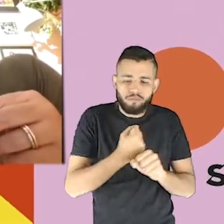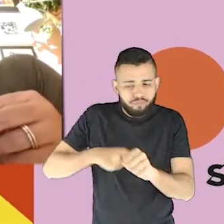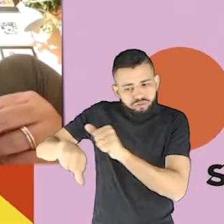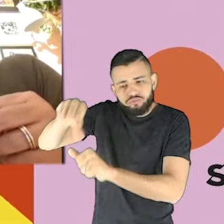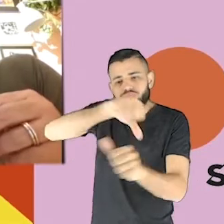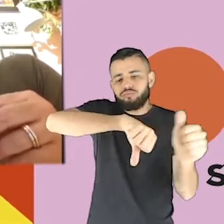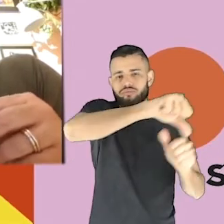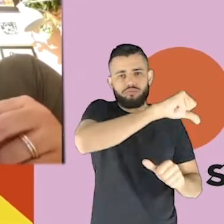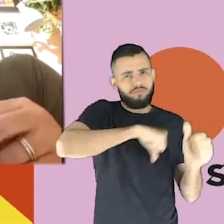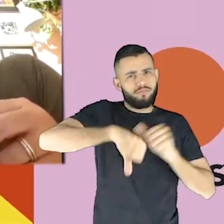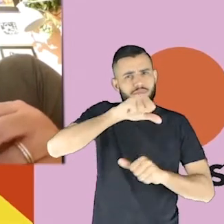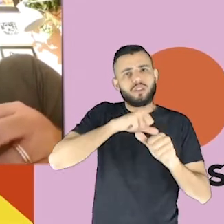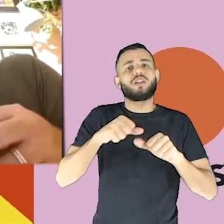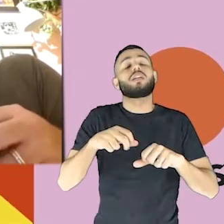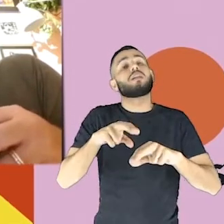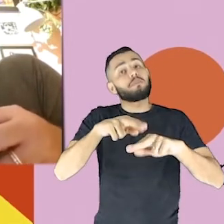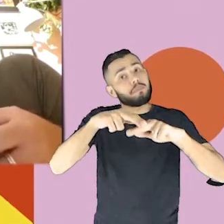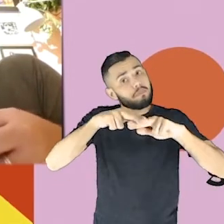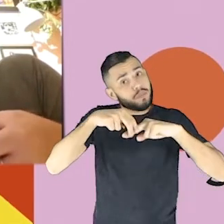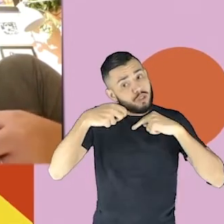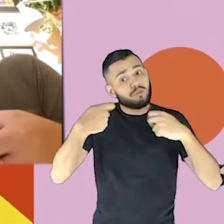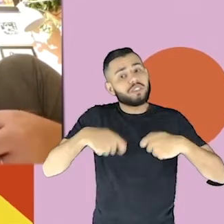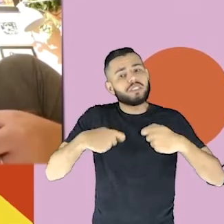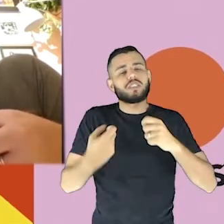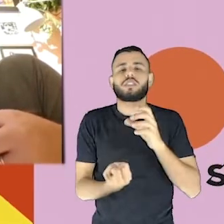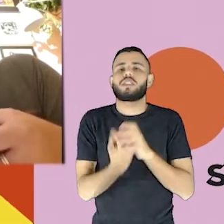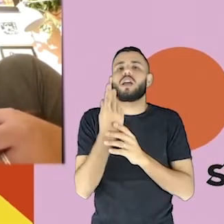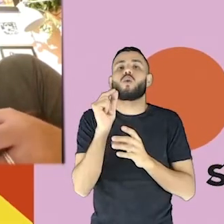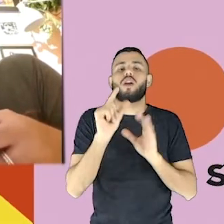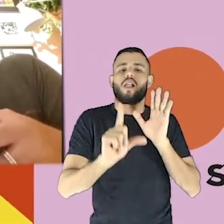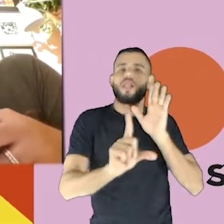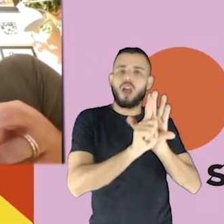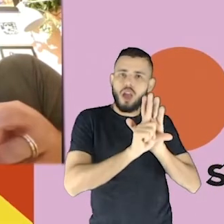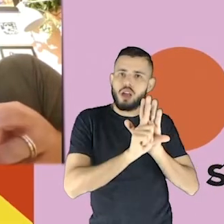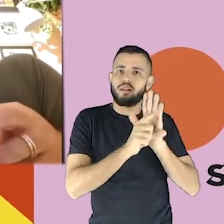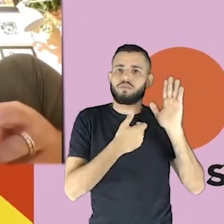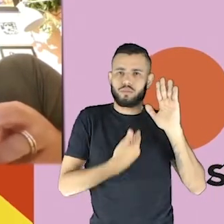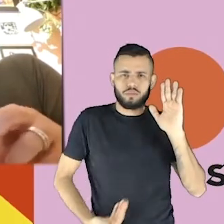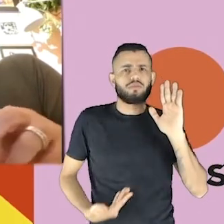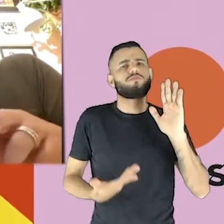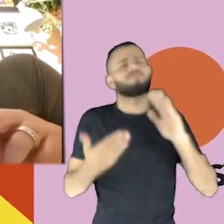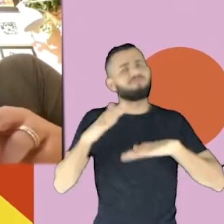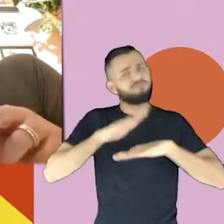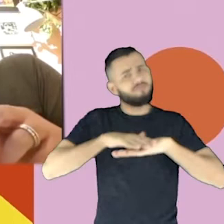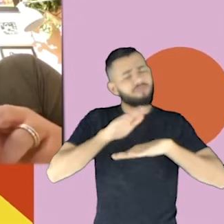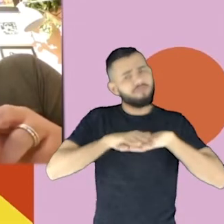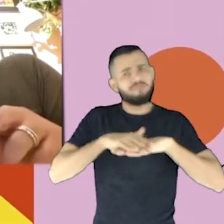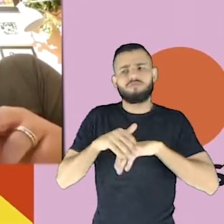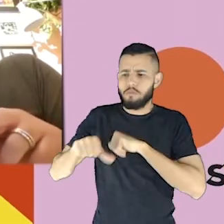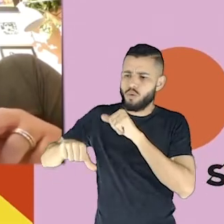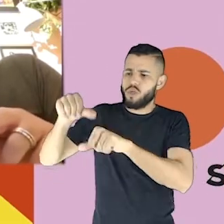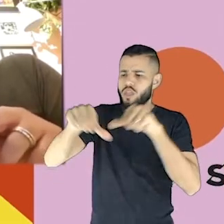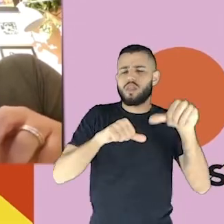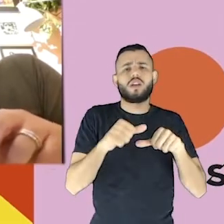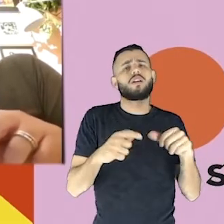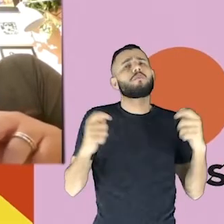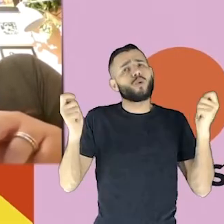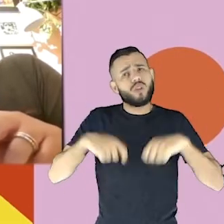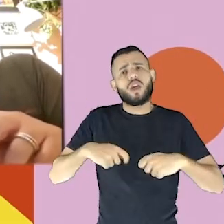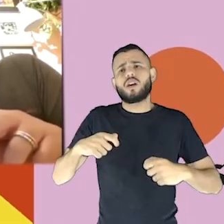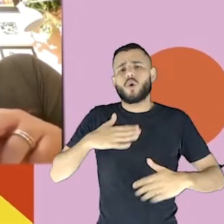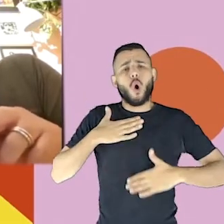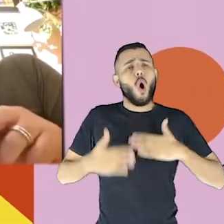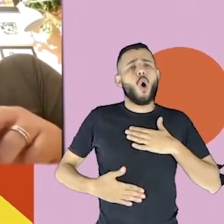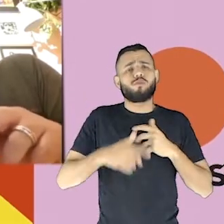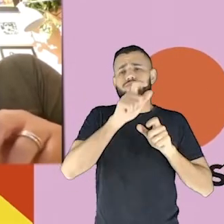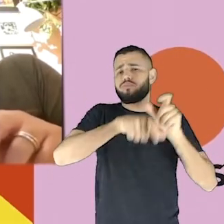isso se criar, né, políticas públicas, fazer uma reestruturação mesmo para poder acolher